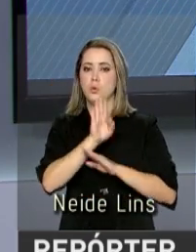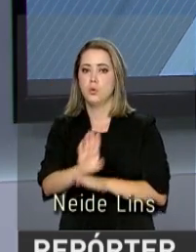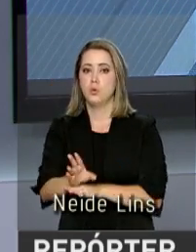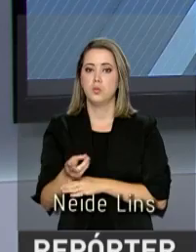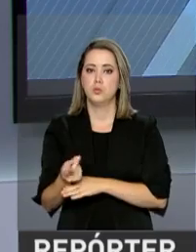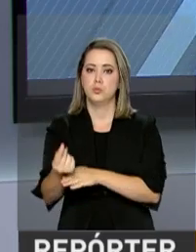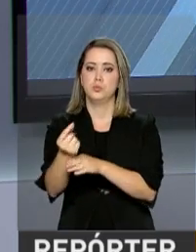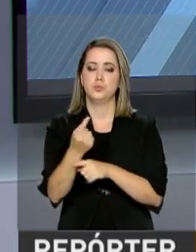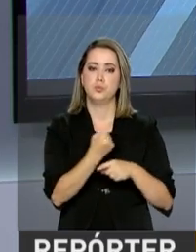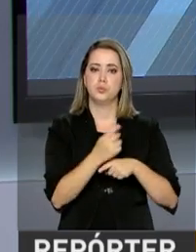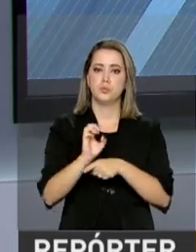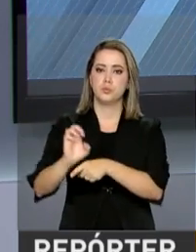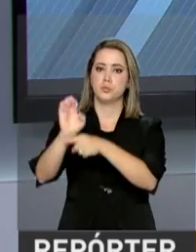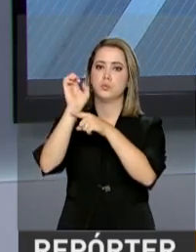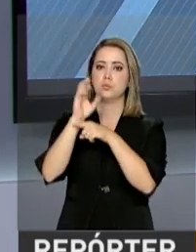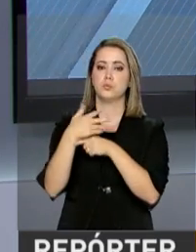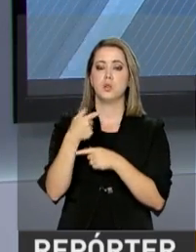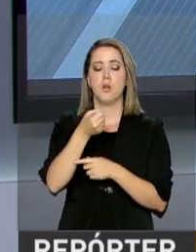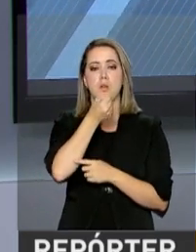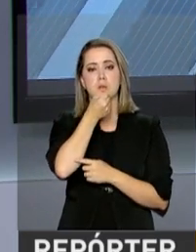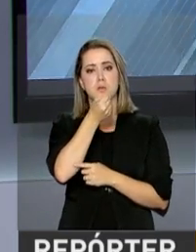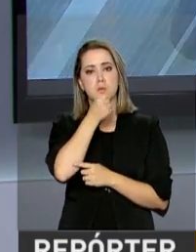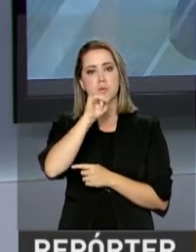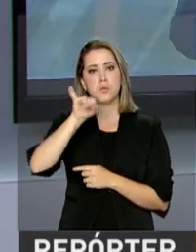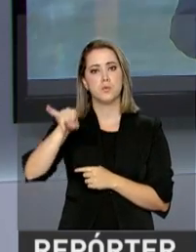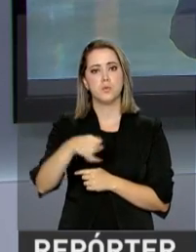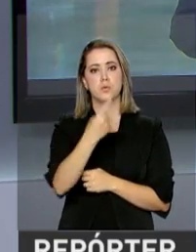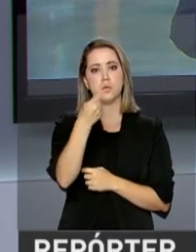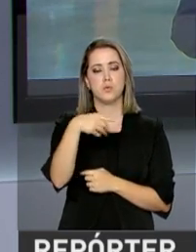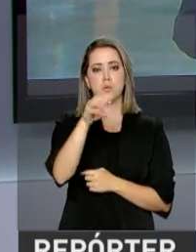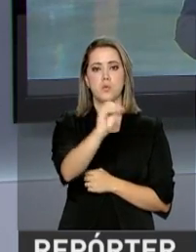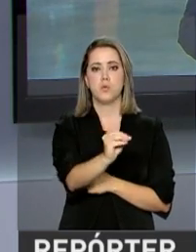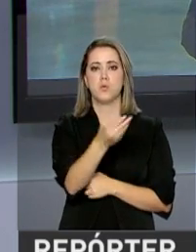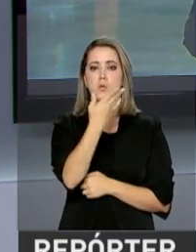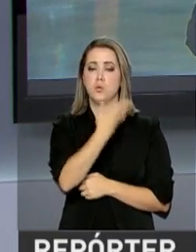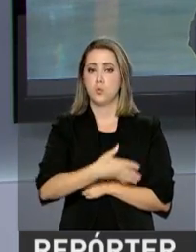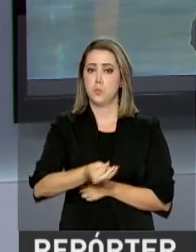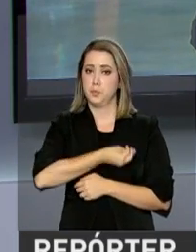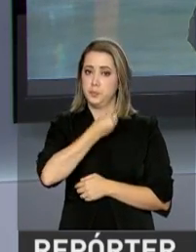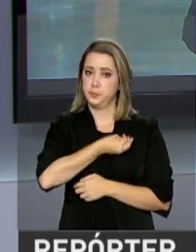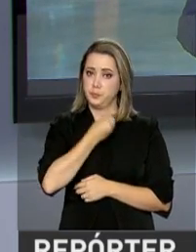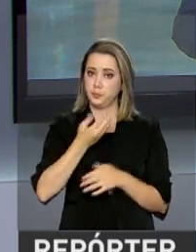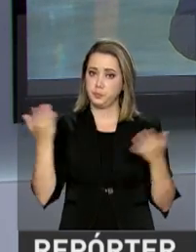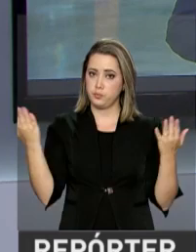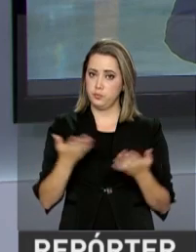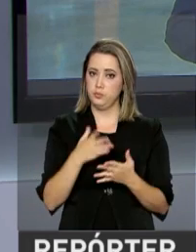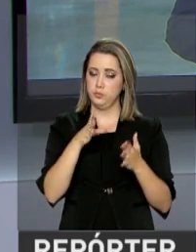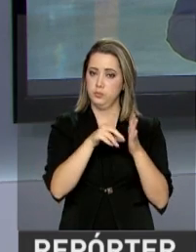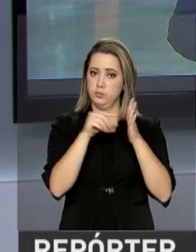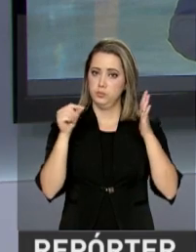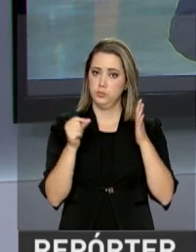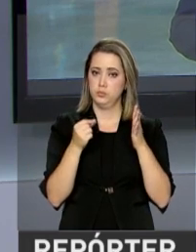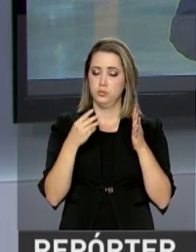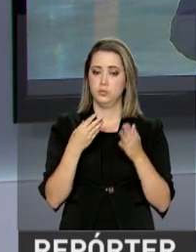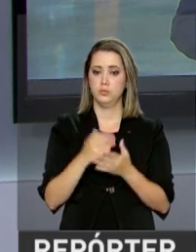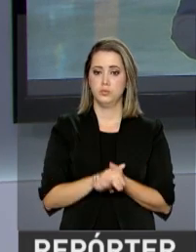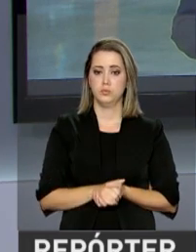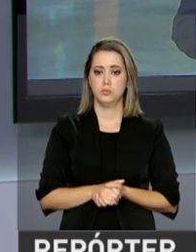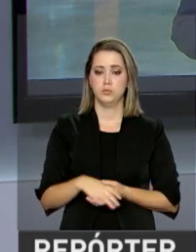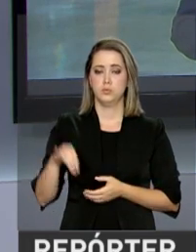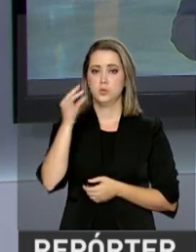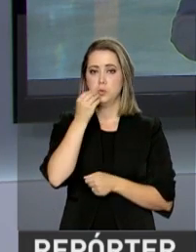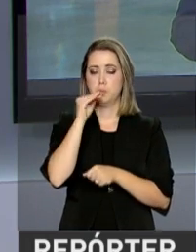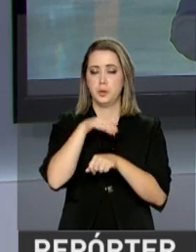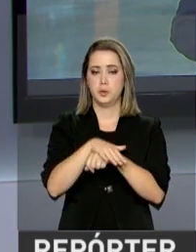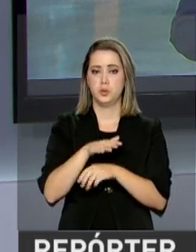Socorro financeiro aos Estados quem tem as informações ao vivo pra gente é o João Pedro Neto que está lá no palácio Planalto João Pedro